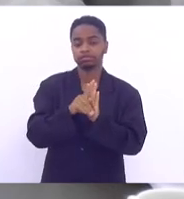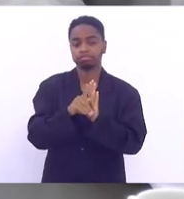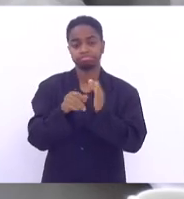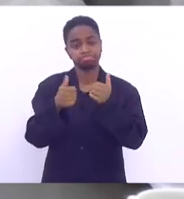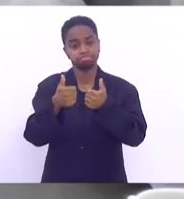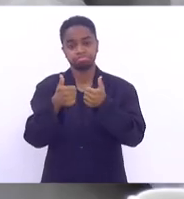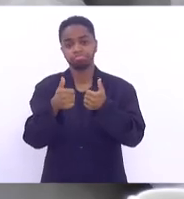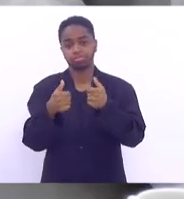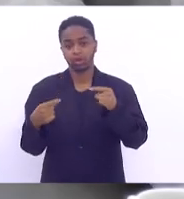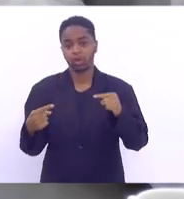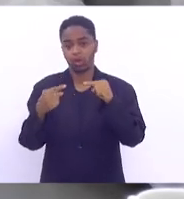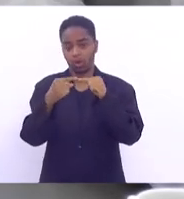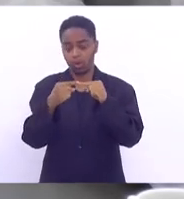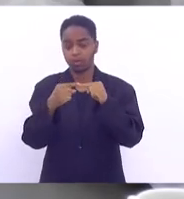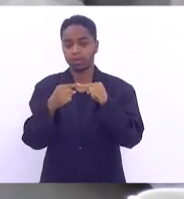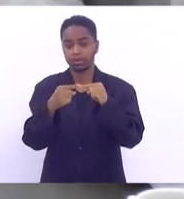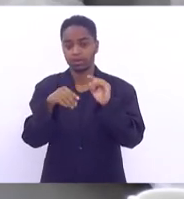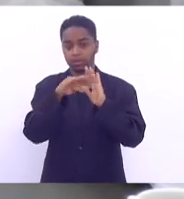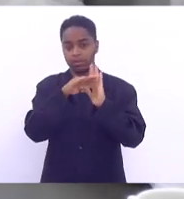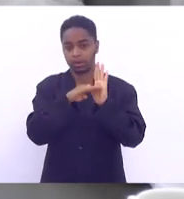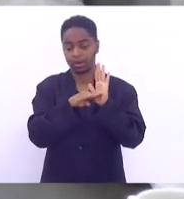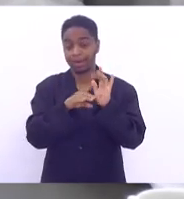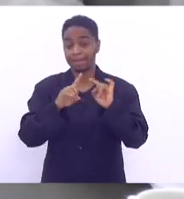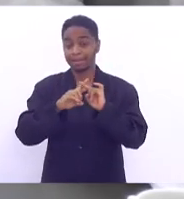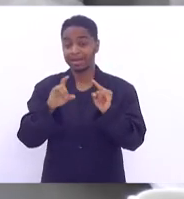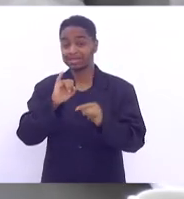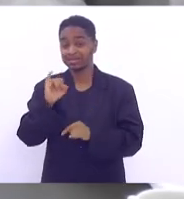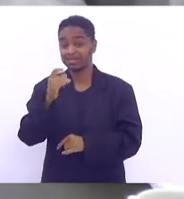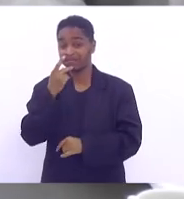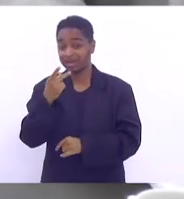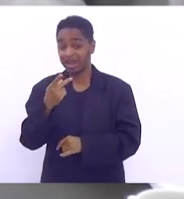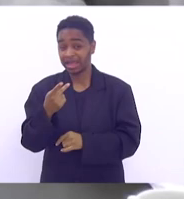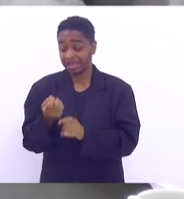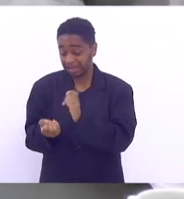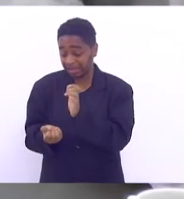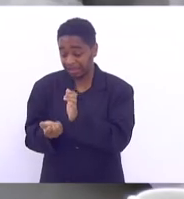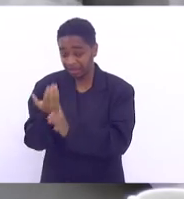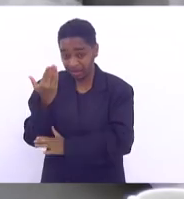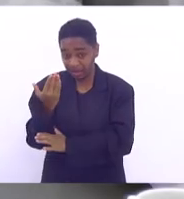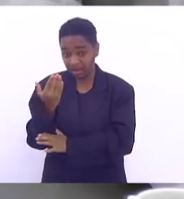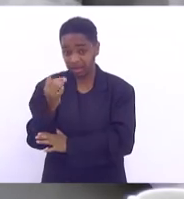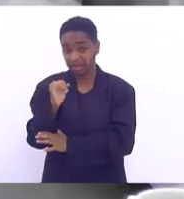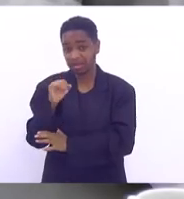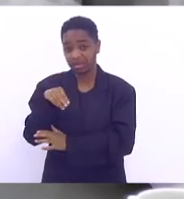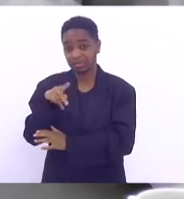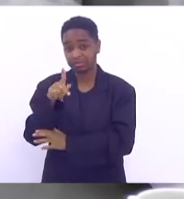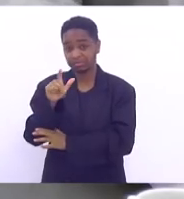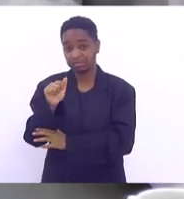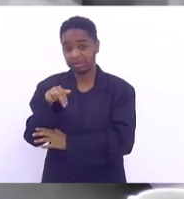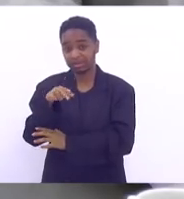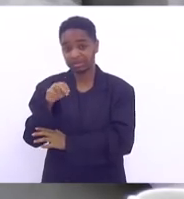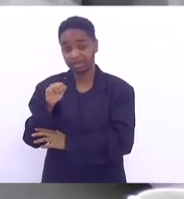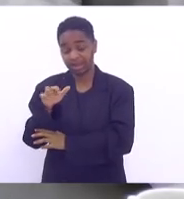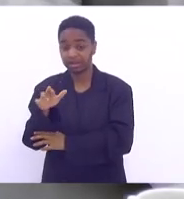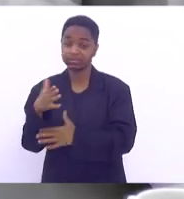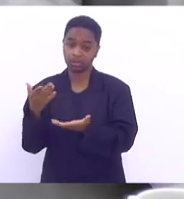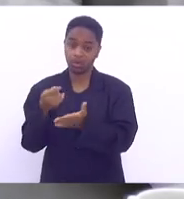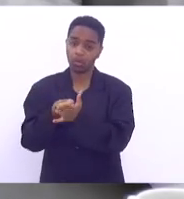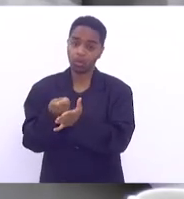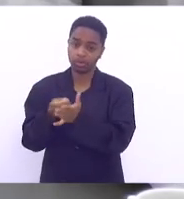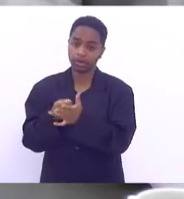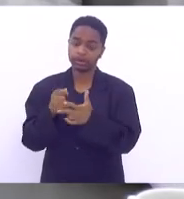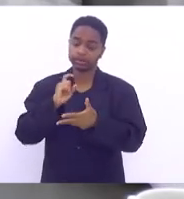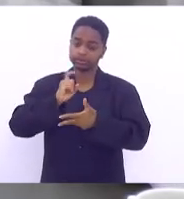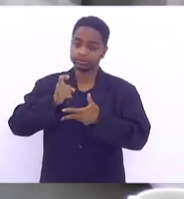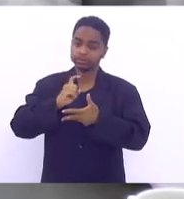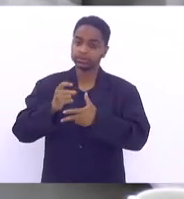está dentro do escopo de um programa. Mas, quando você diz implantar, aí está determinando que o executivo implante uma